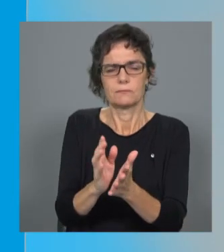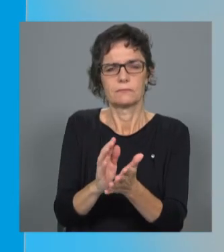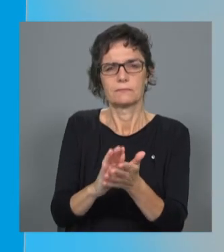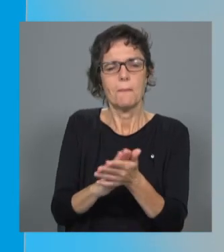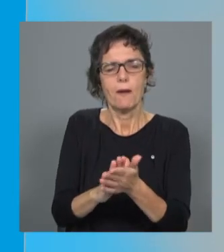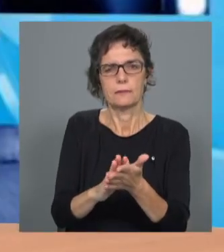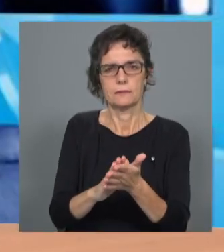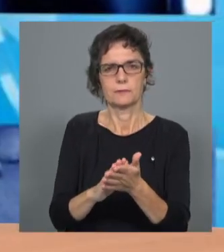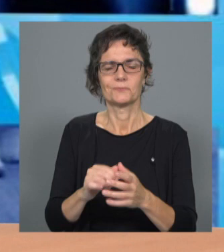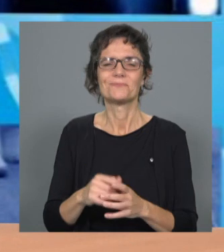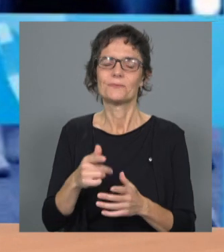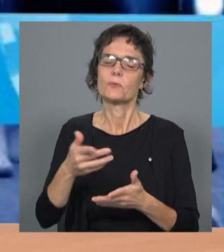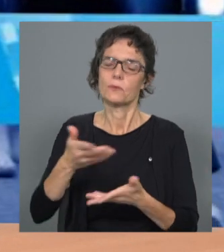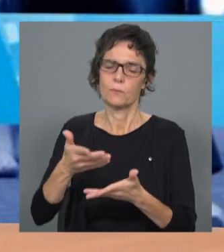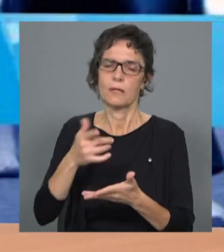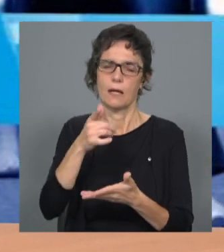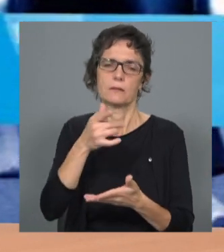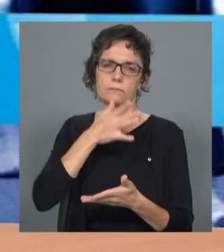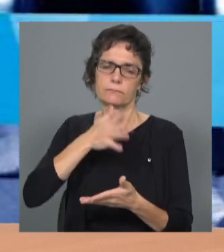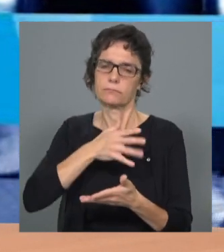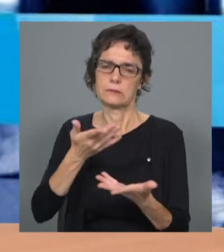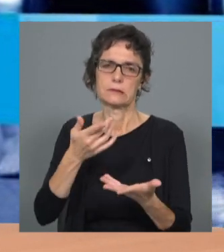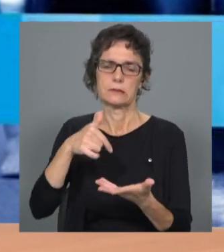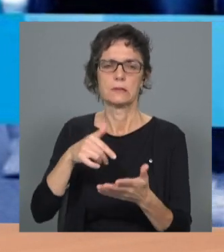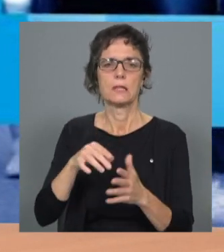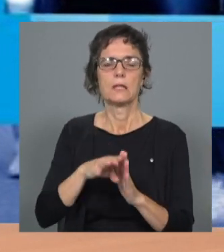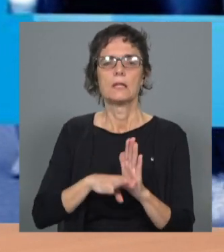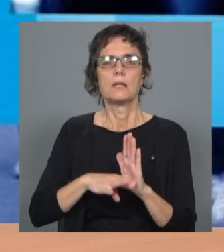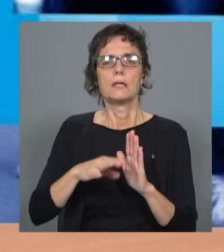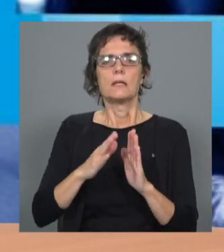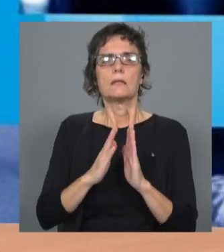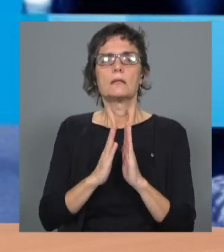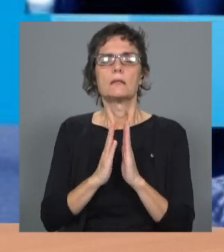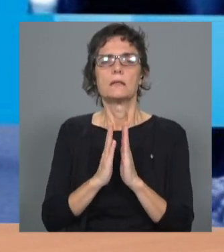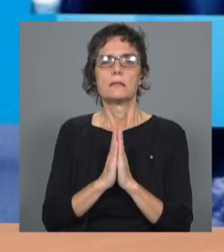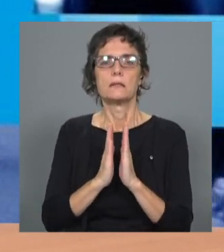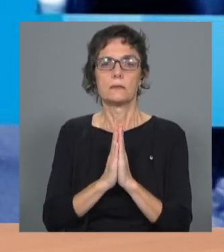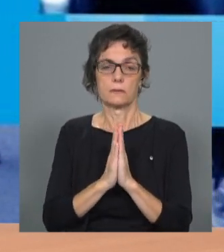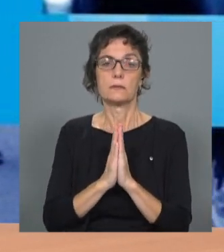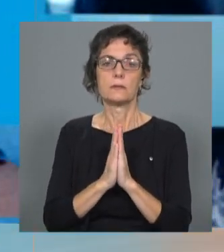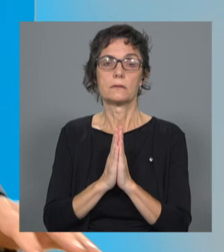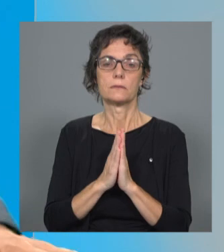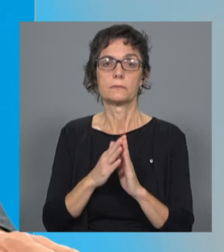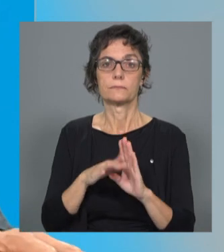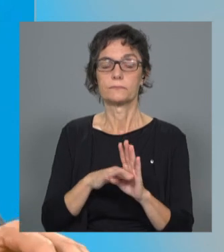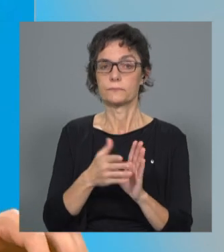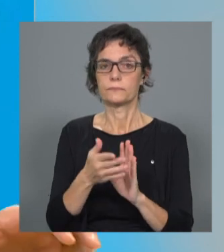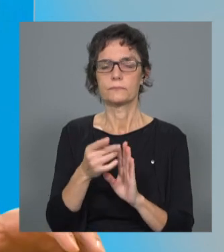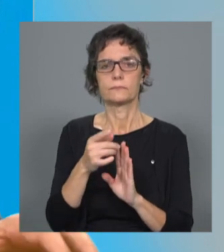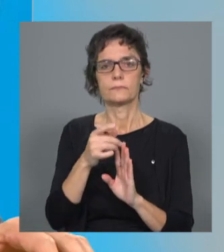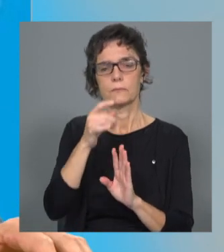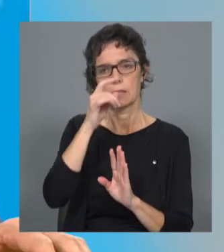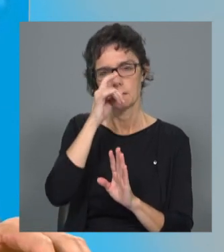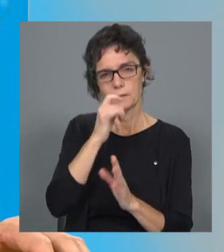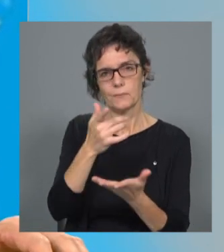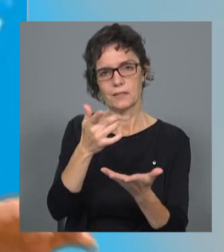também que aconteceu, e por isso agradeço muito, Marco Bernardino, ter estado aqui no programa Eclésia neste dia, a recordar os pais